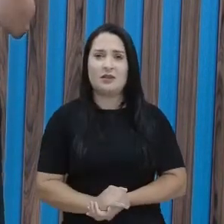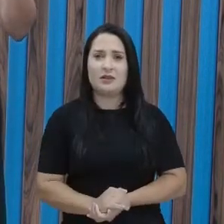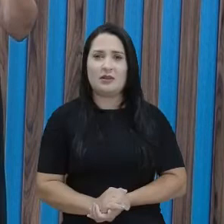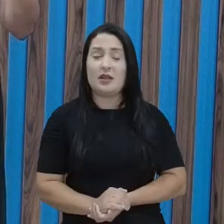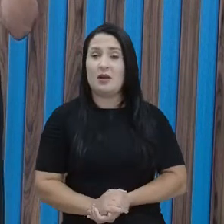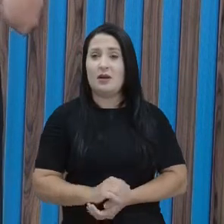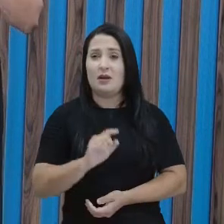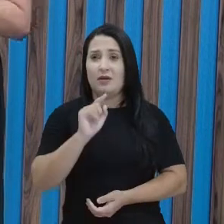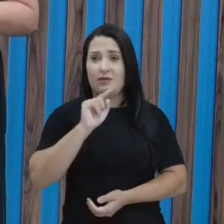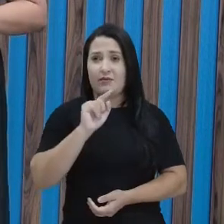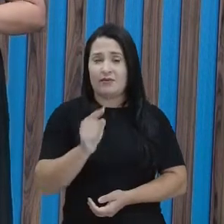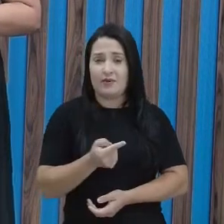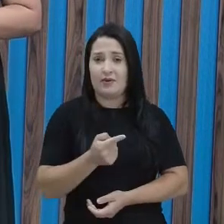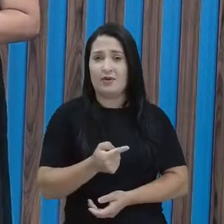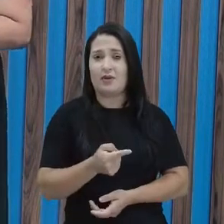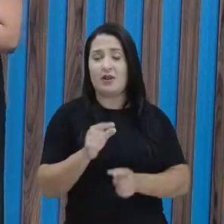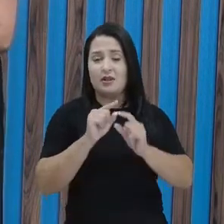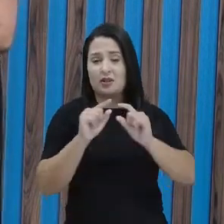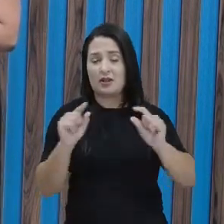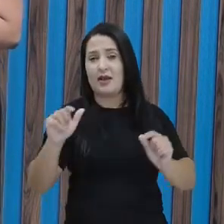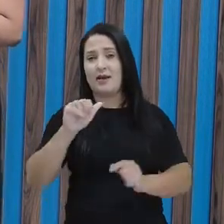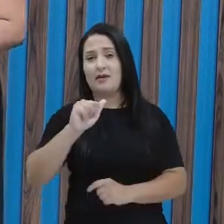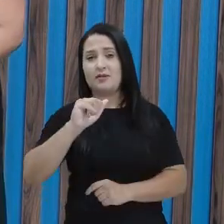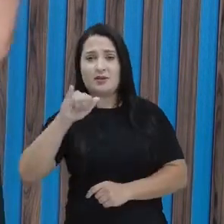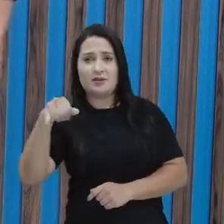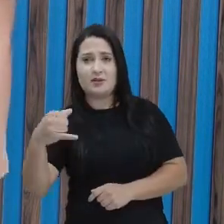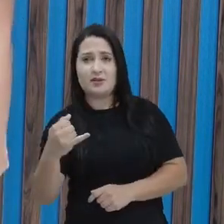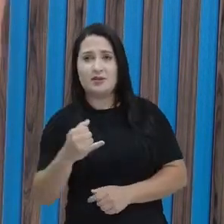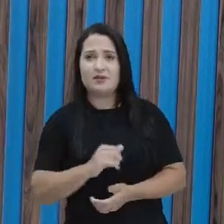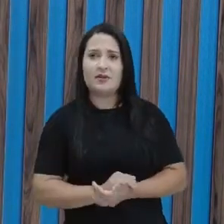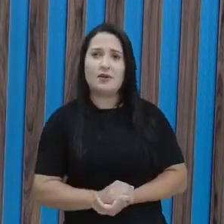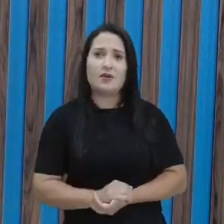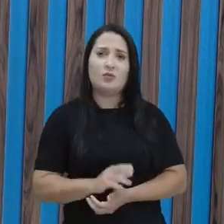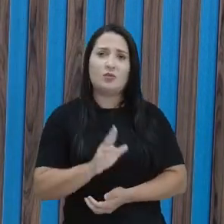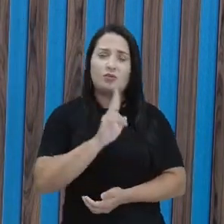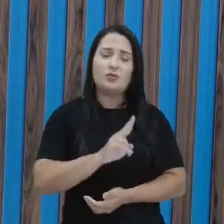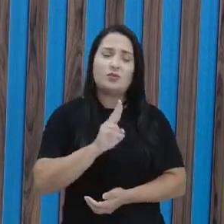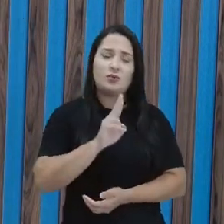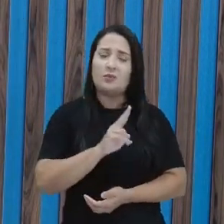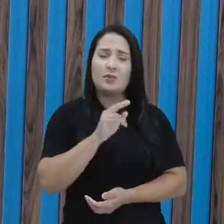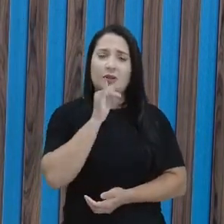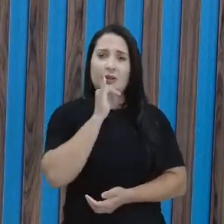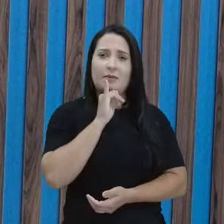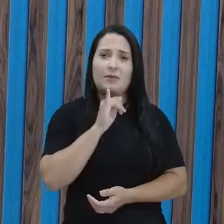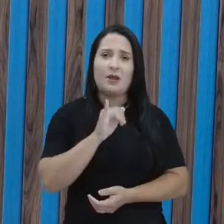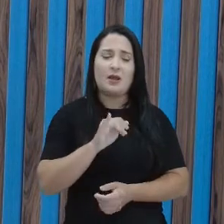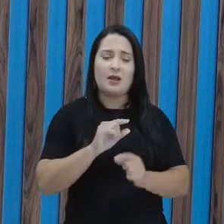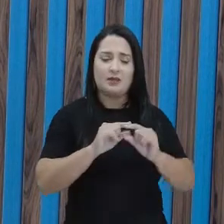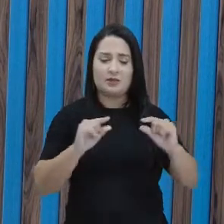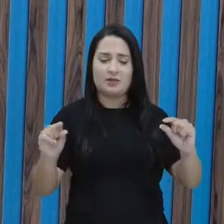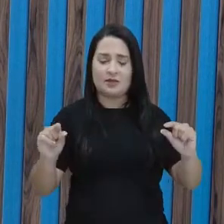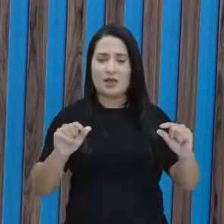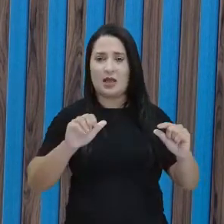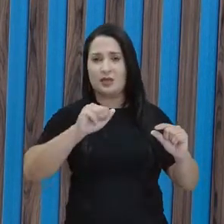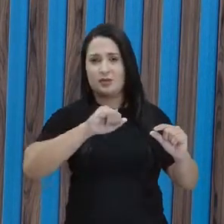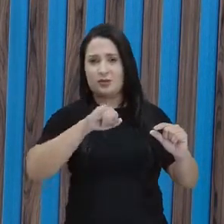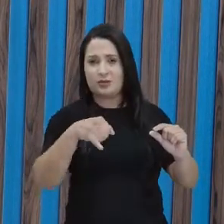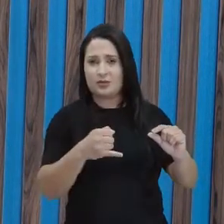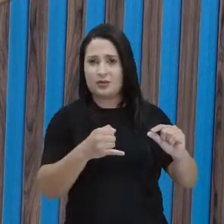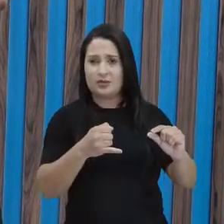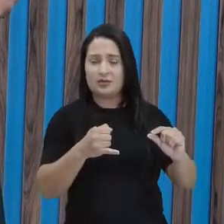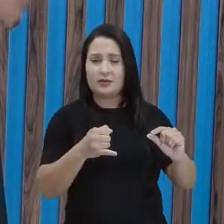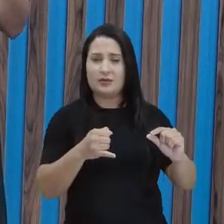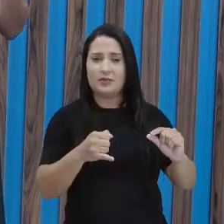E as vírgulas nas orações adjetivas, né? Quando eu uso a vírgula nas orações adjetivas, eu estou